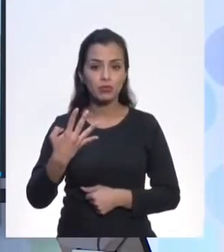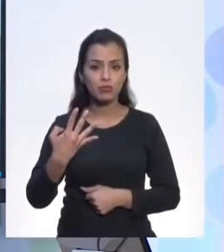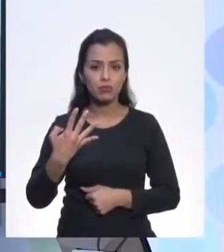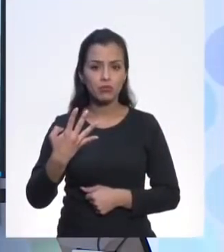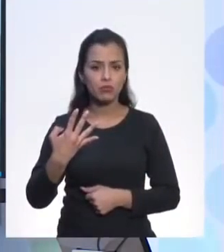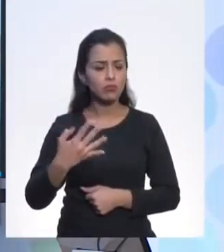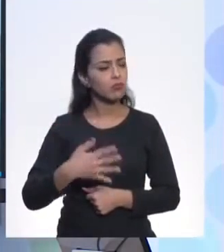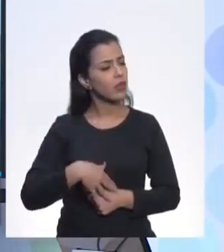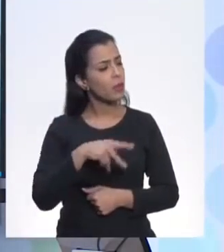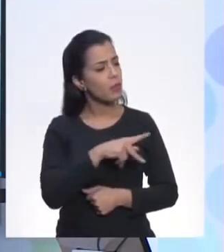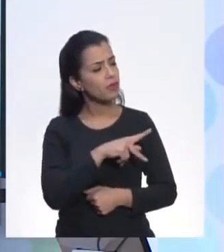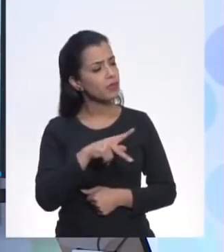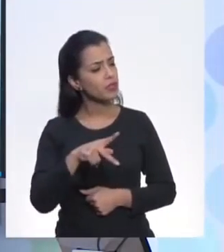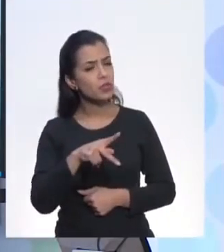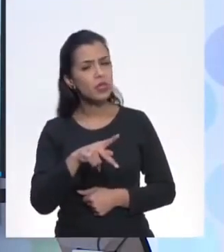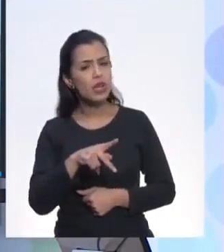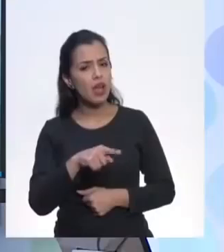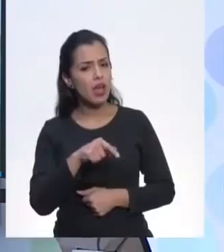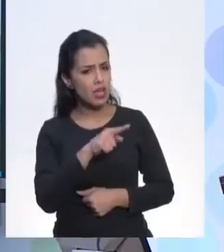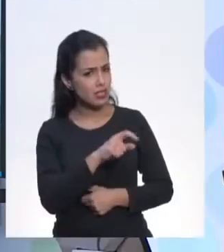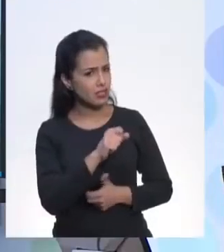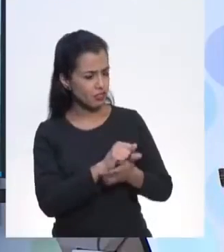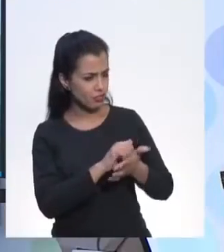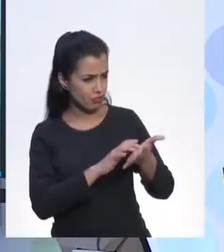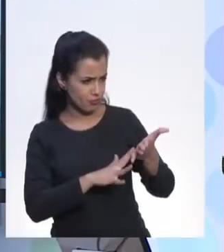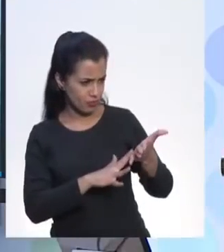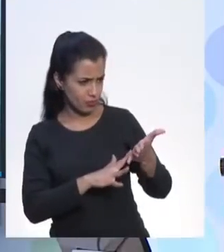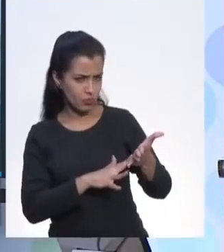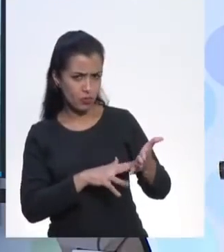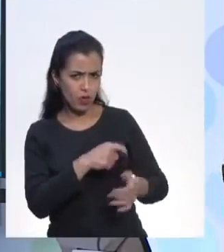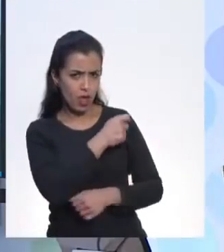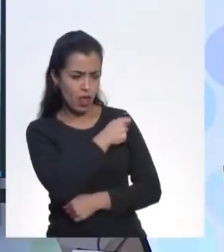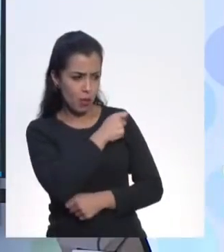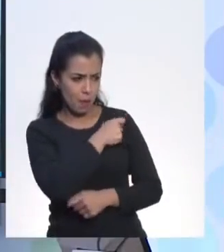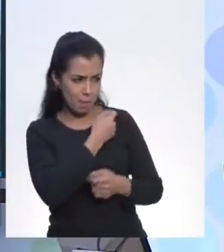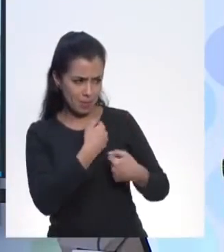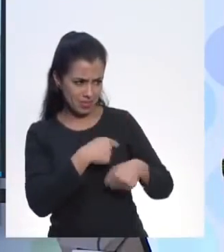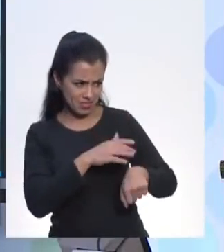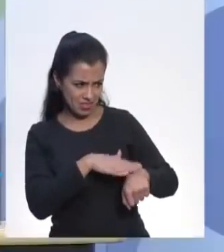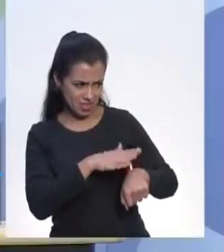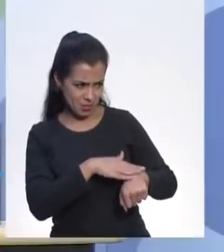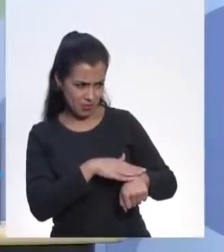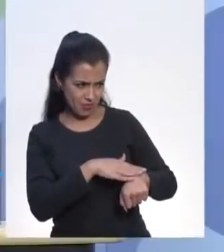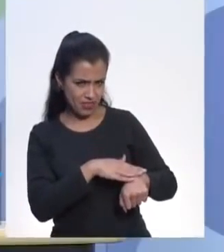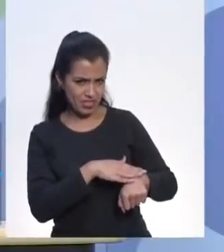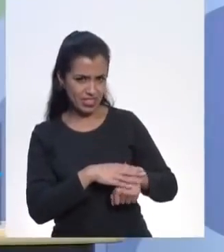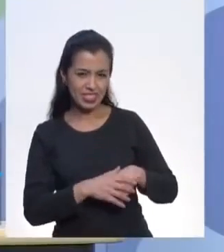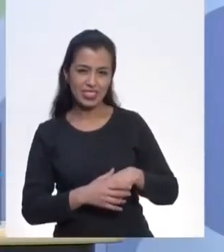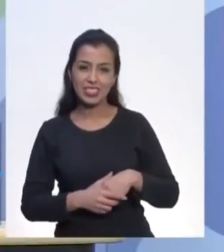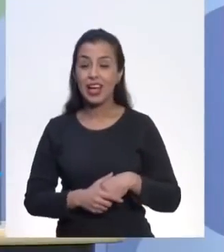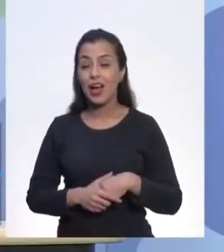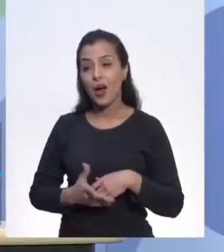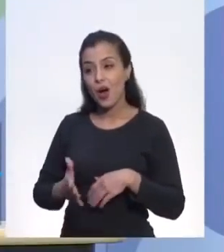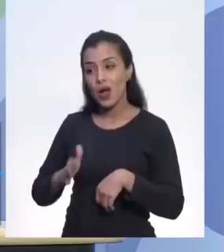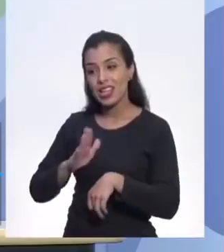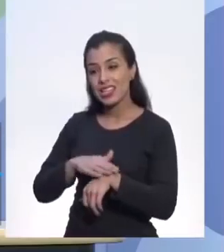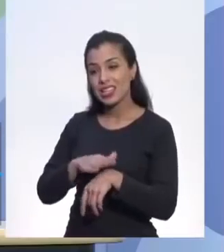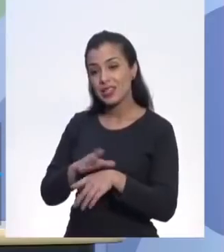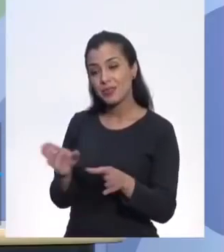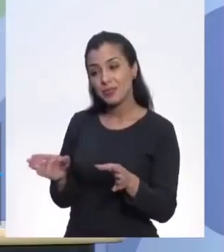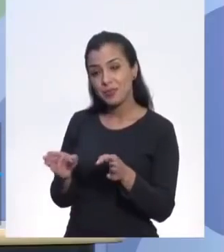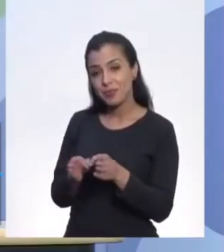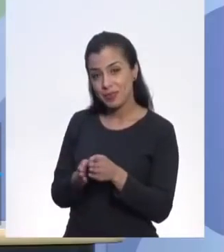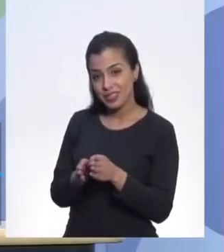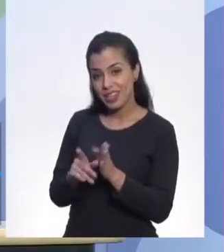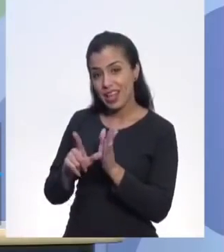Ok. Professora Roberta, essa atividade, os nossos alunos vão ter tempo para fazer? Olha, professora Inês, como a gente tem pouco tempo, a gente começou